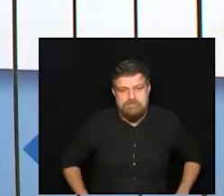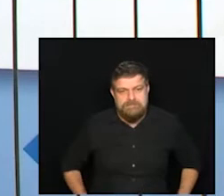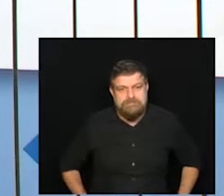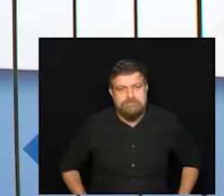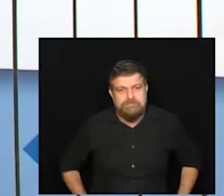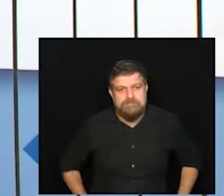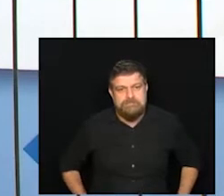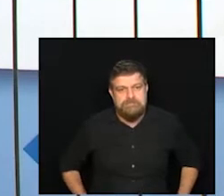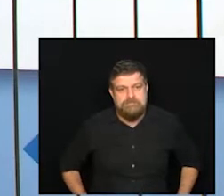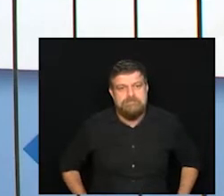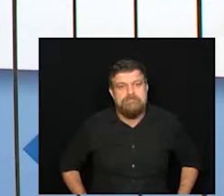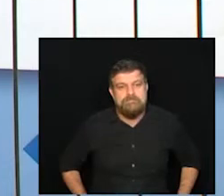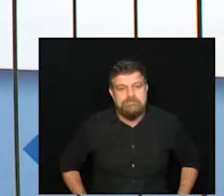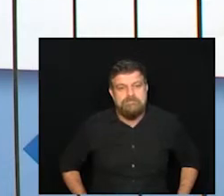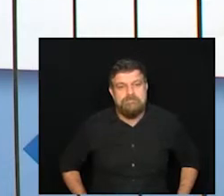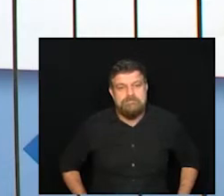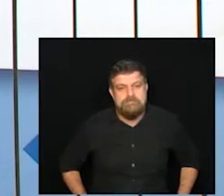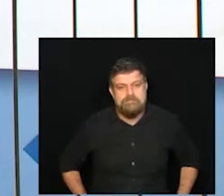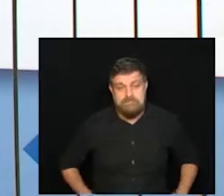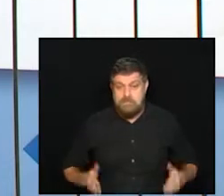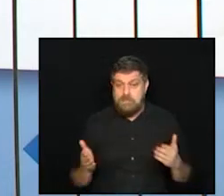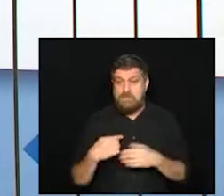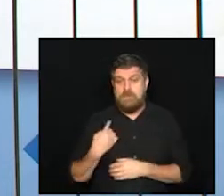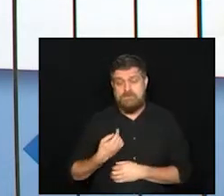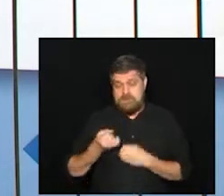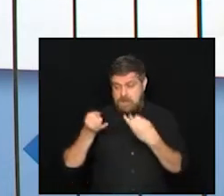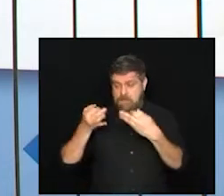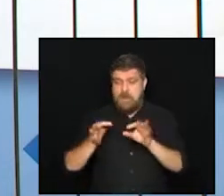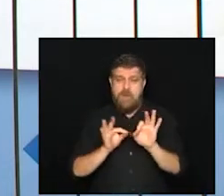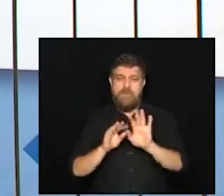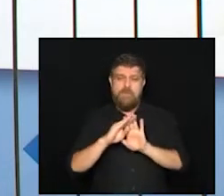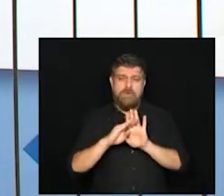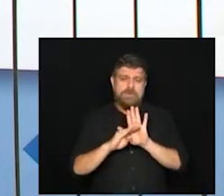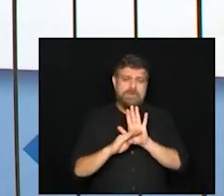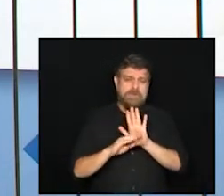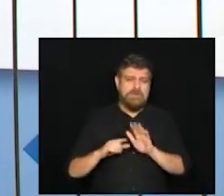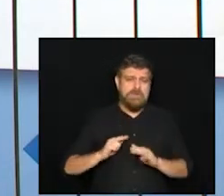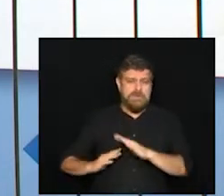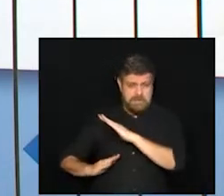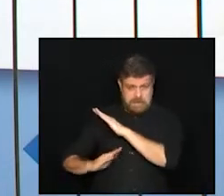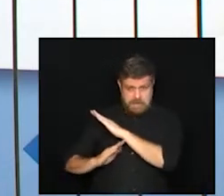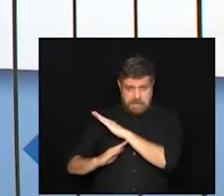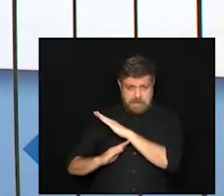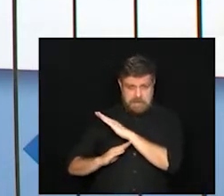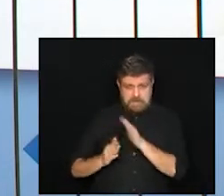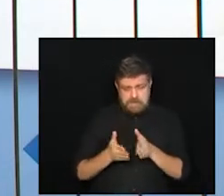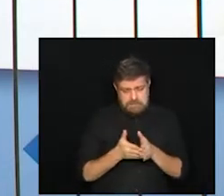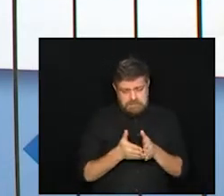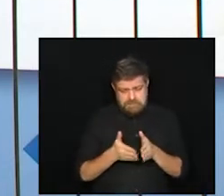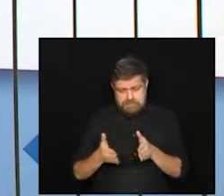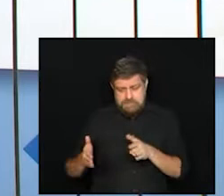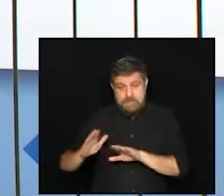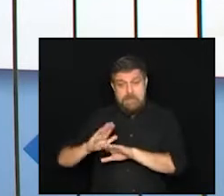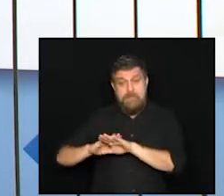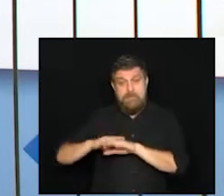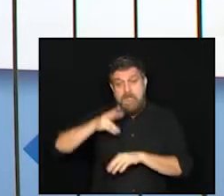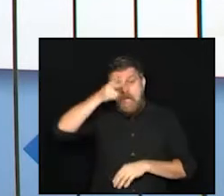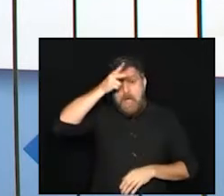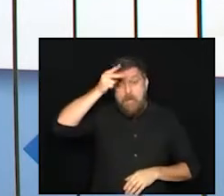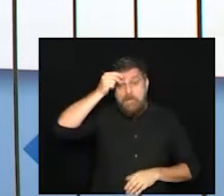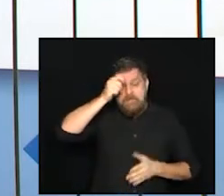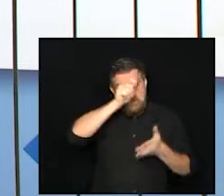espacinho e agora a gente vai falar de um projeto que tramita na Câmara há algum tempo de autoria do executivo